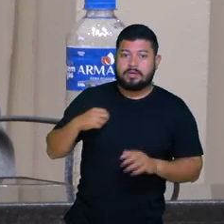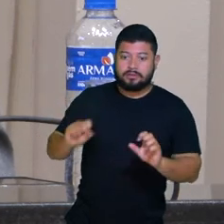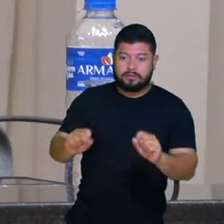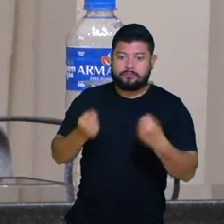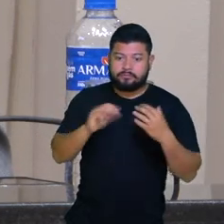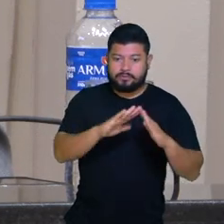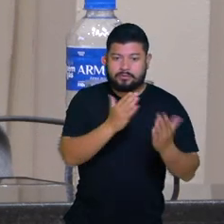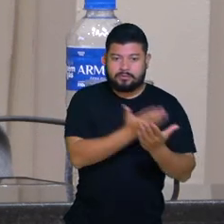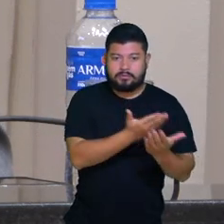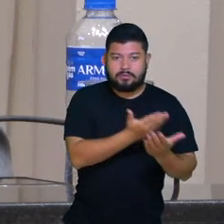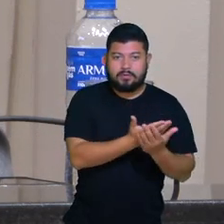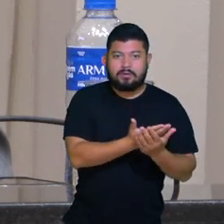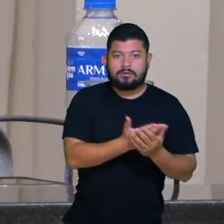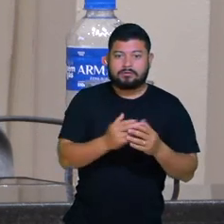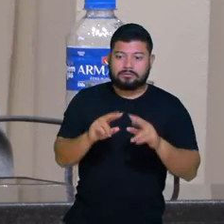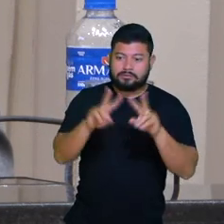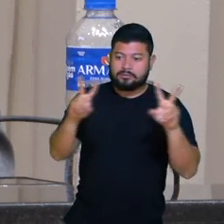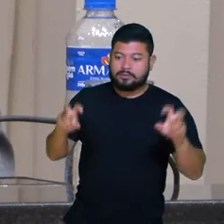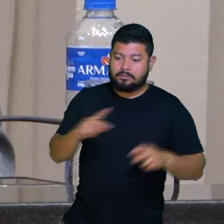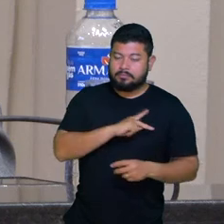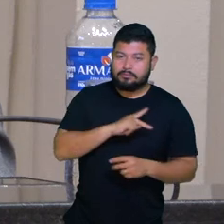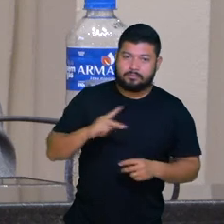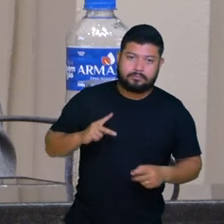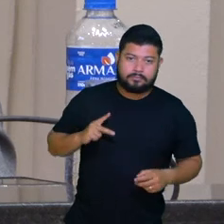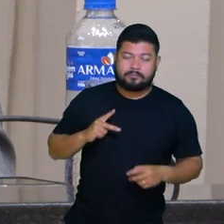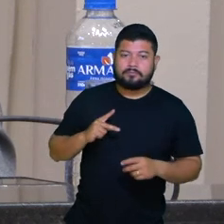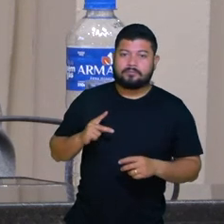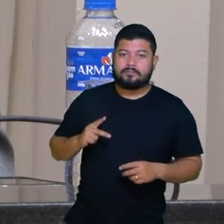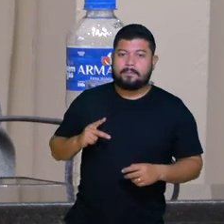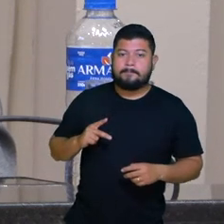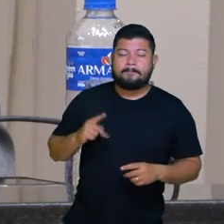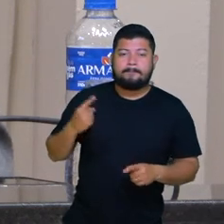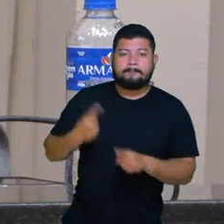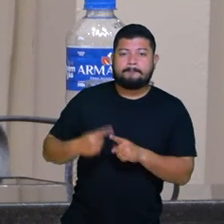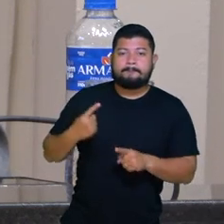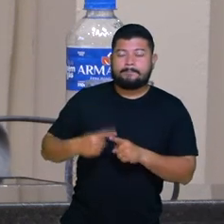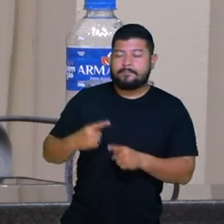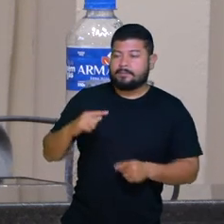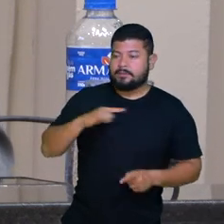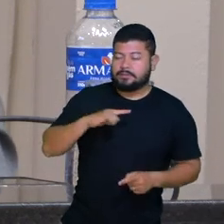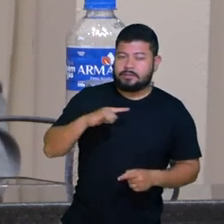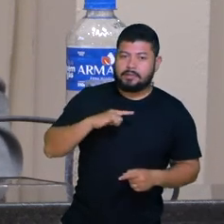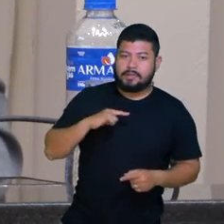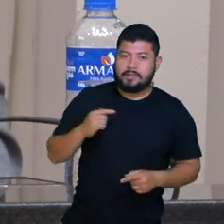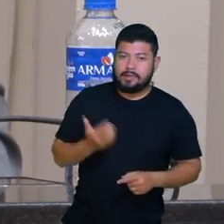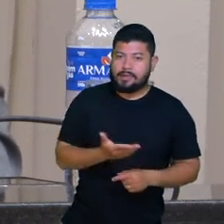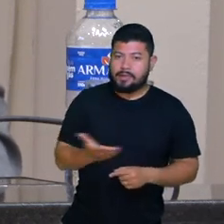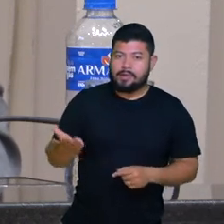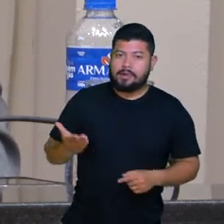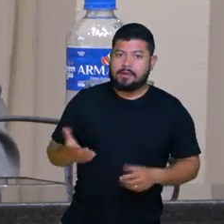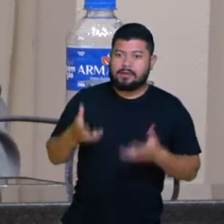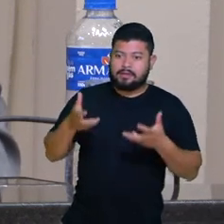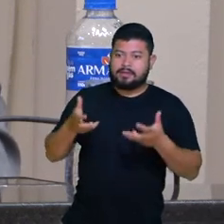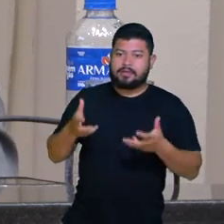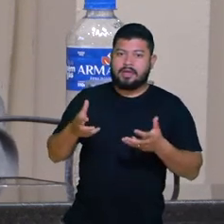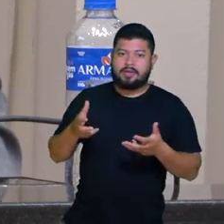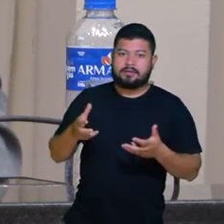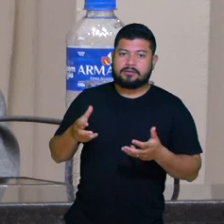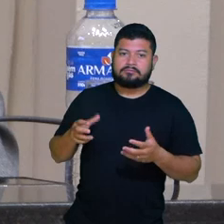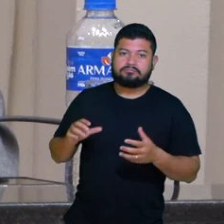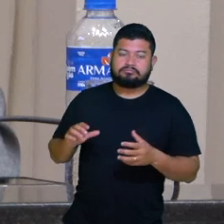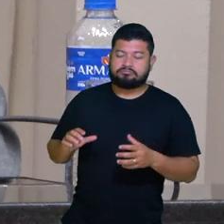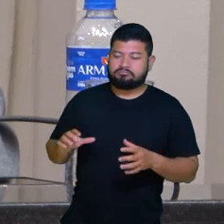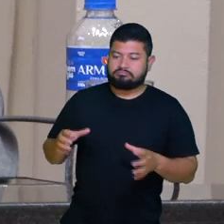vivemos um tempo em que precisamos cuidar da escola porque há certamente os que querem domar a escola para